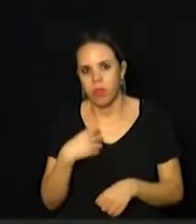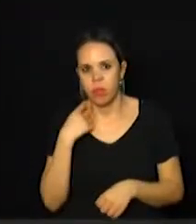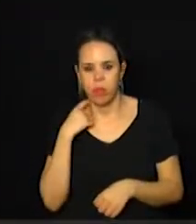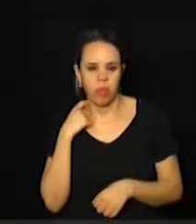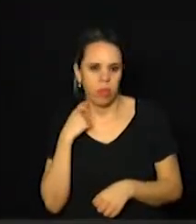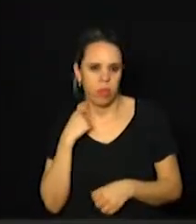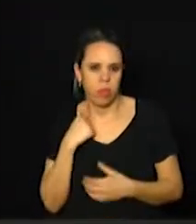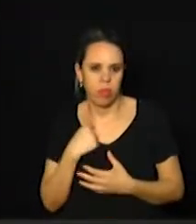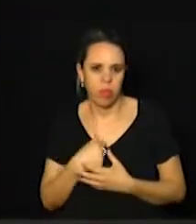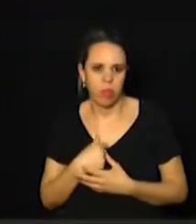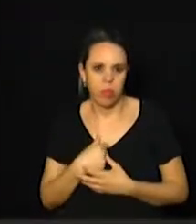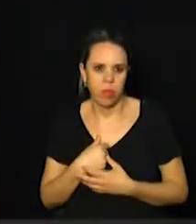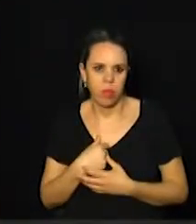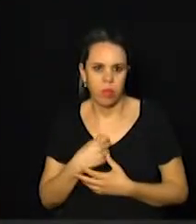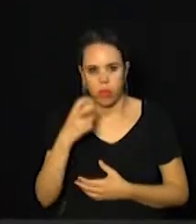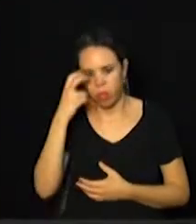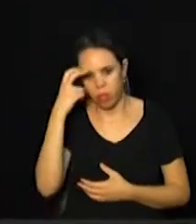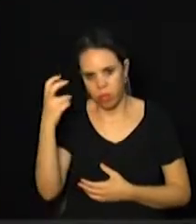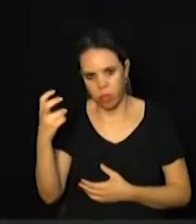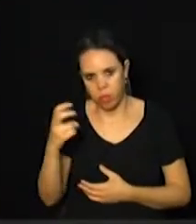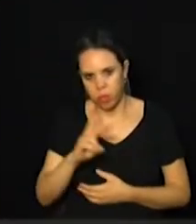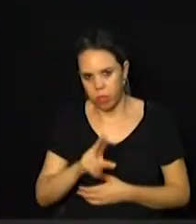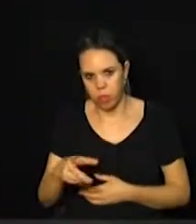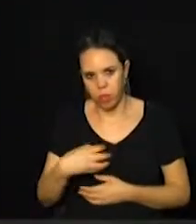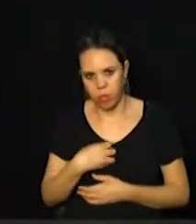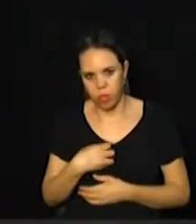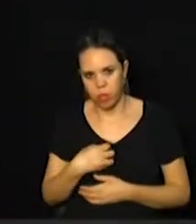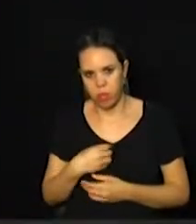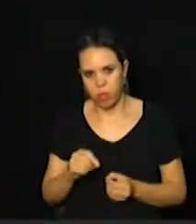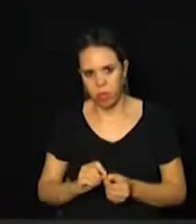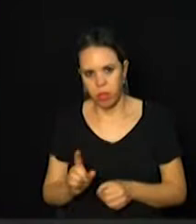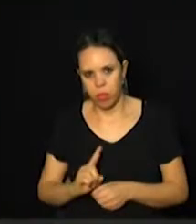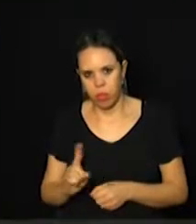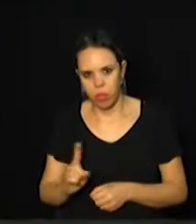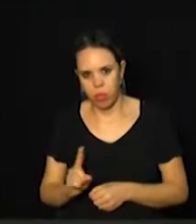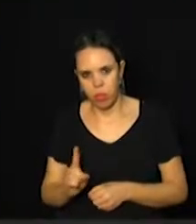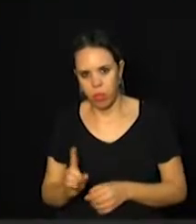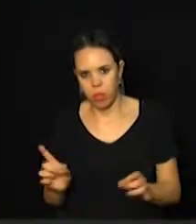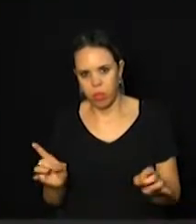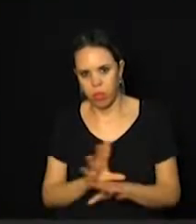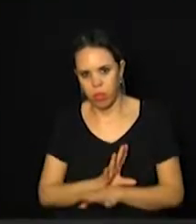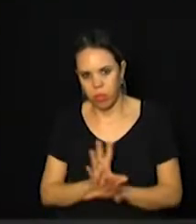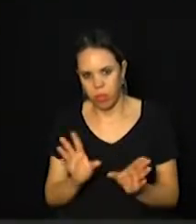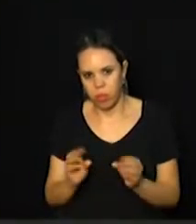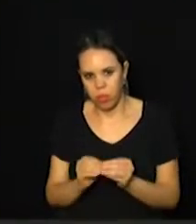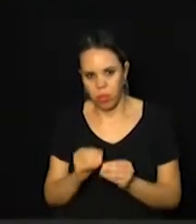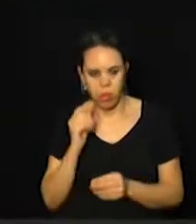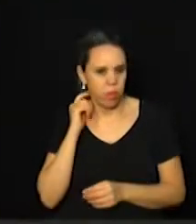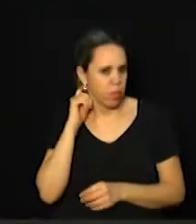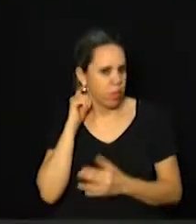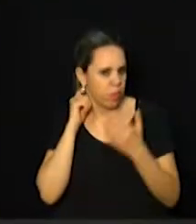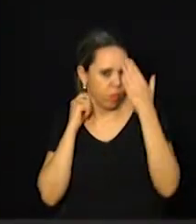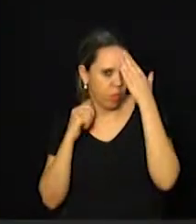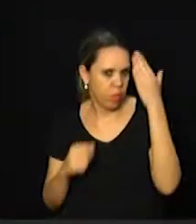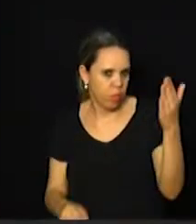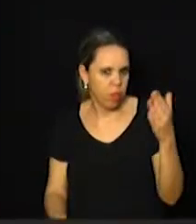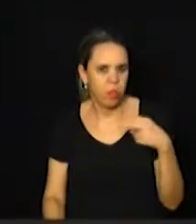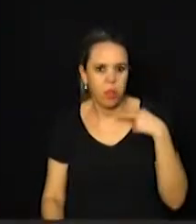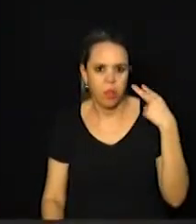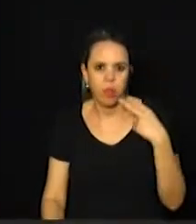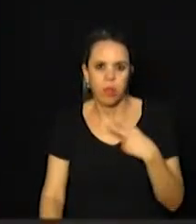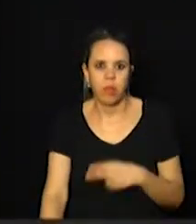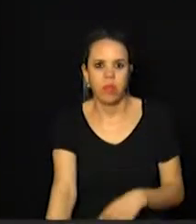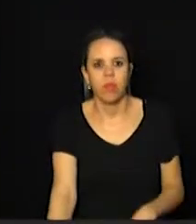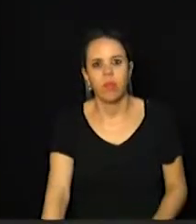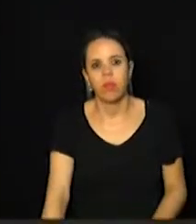maneira de Sabedoria Não da forma que vocês estão fazendo então eu termino aqui e com muito agradecimento nobres